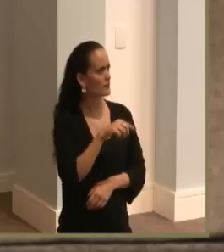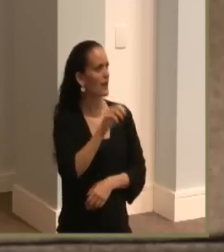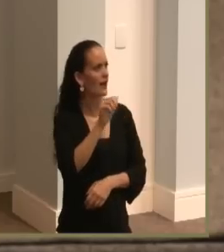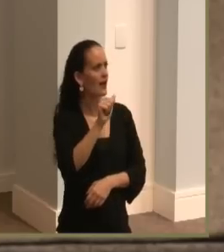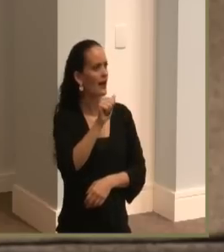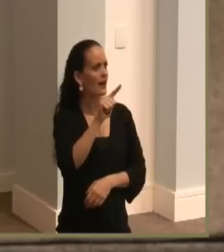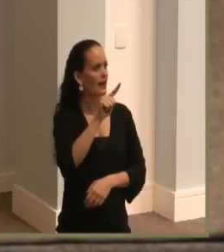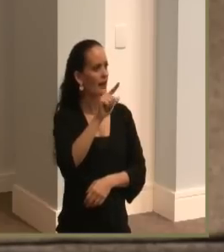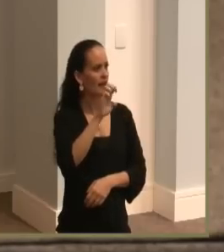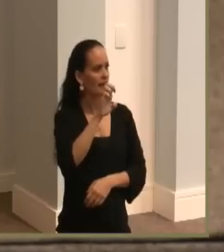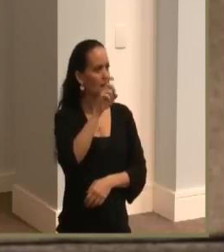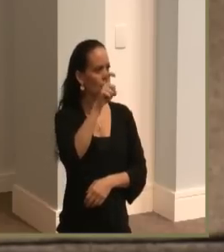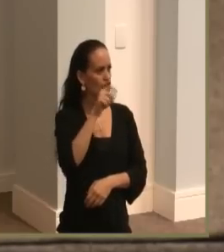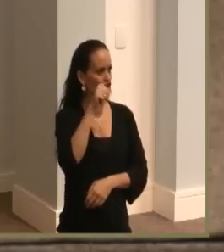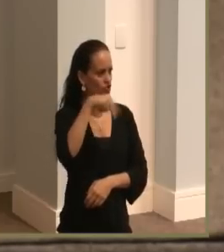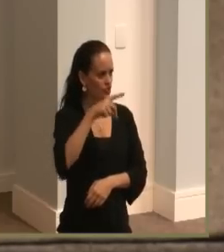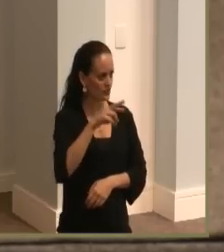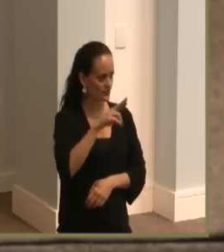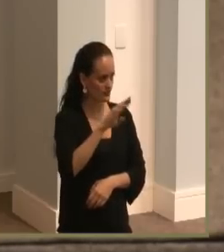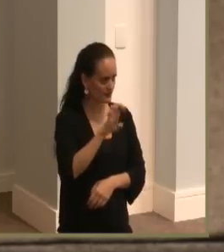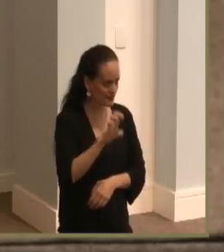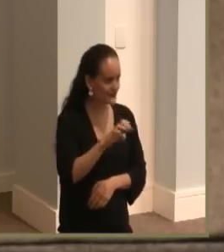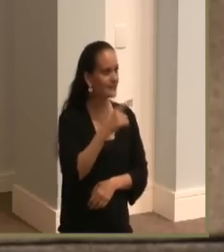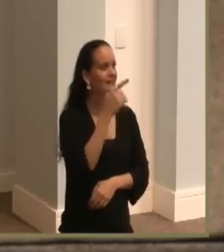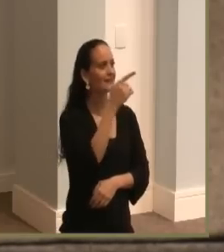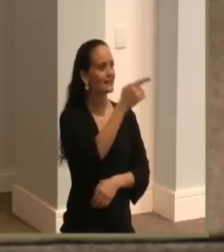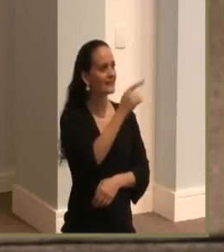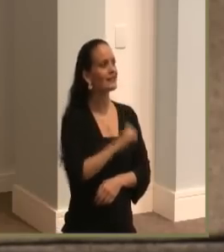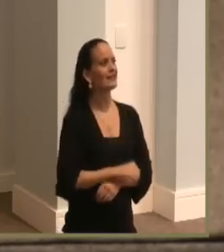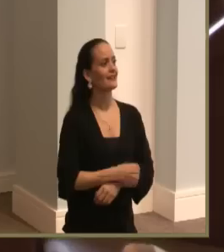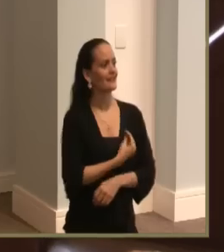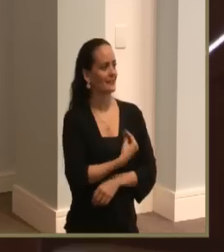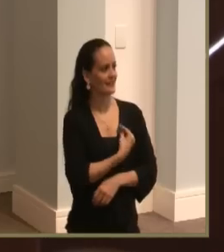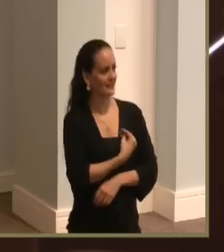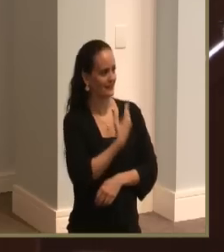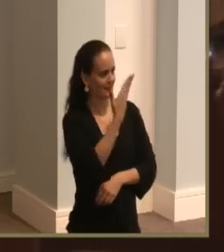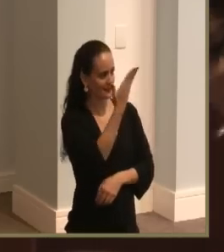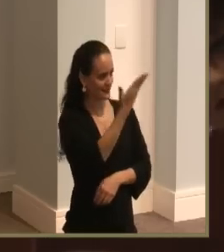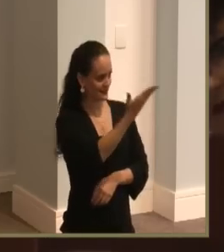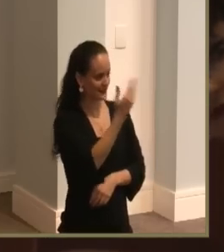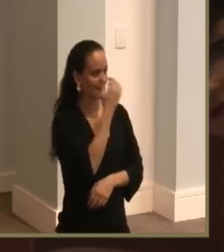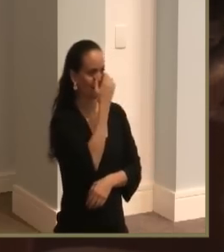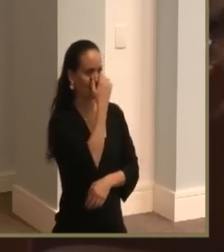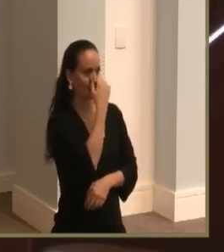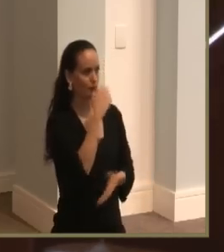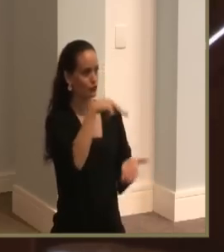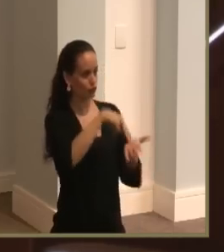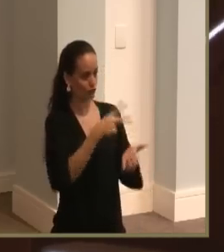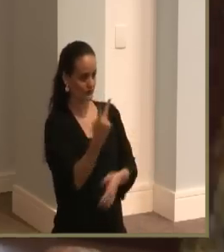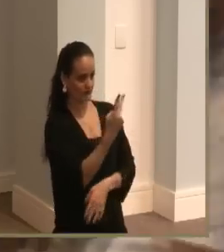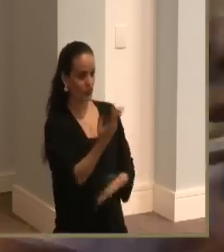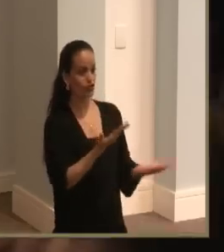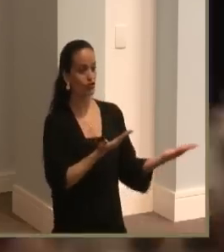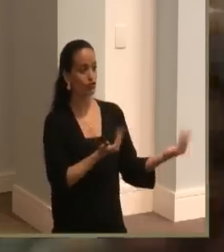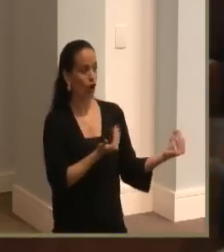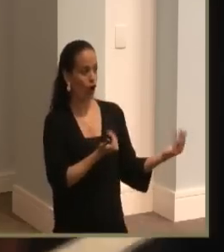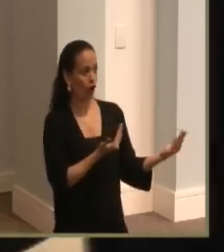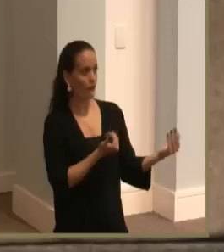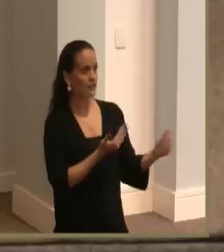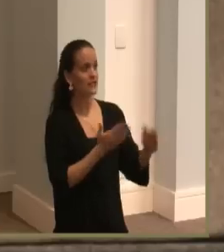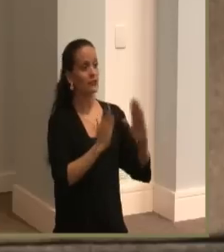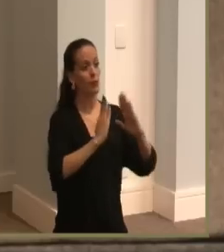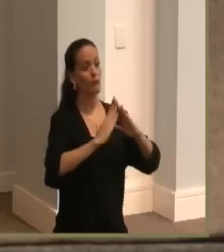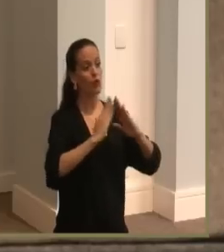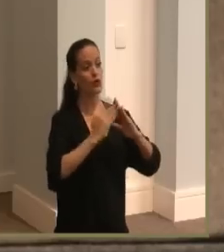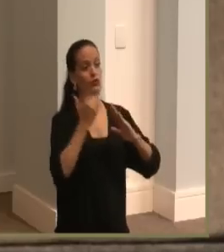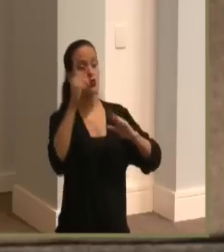Willick, que está residindo em Londres. Estão visitando a nossa igreja presencialmente. Aqui nós queremos que fiquem de pé por um breve momento para que a